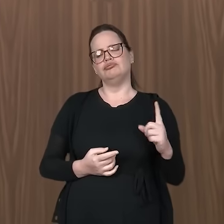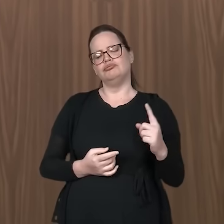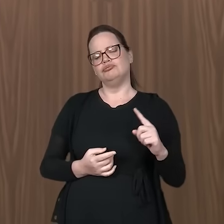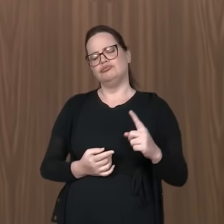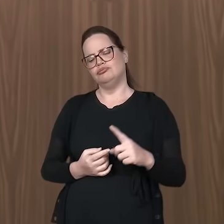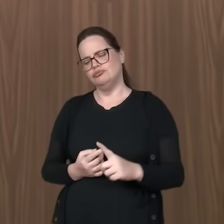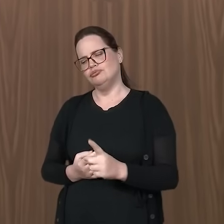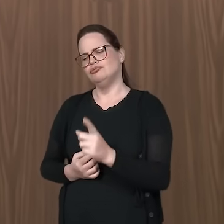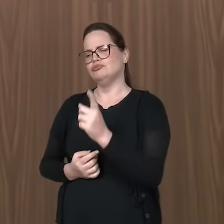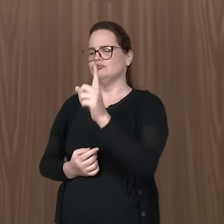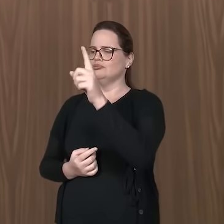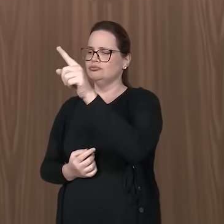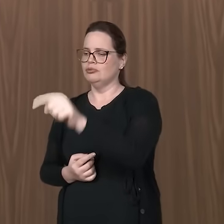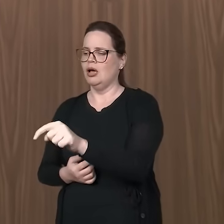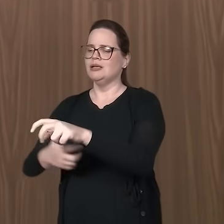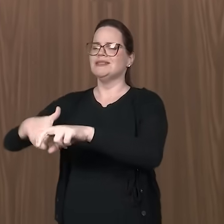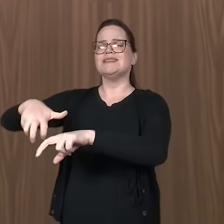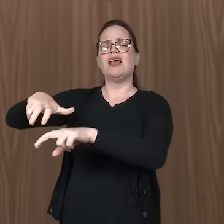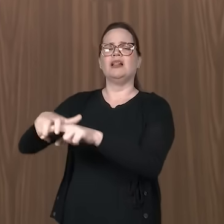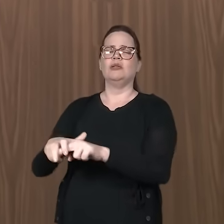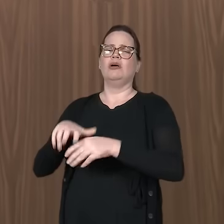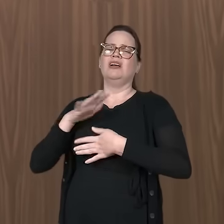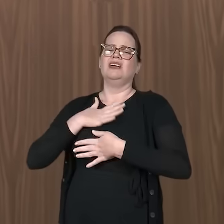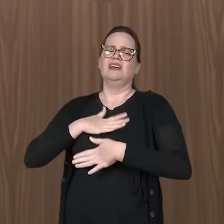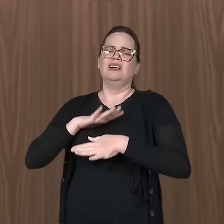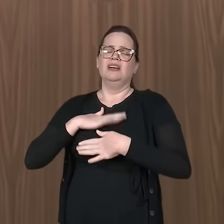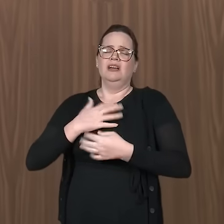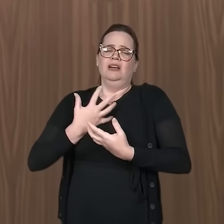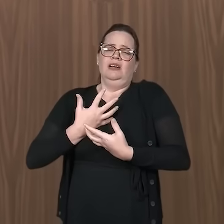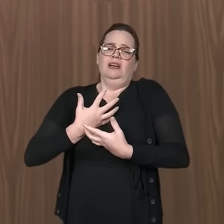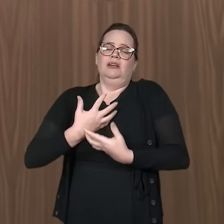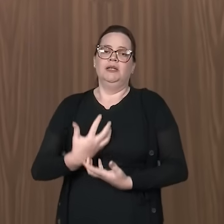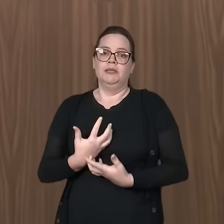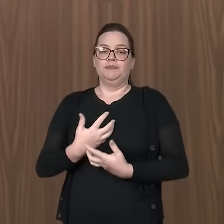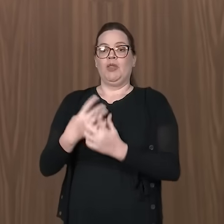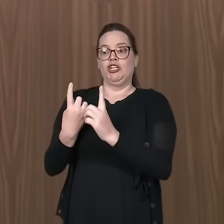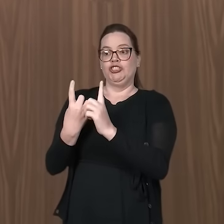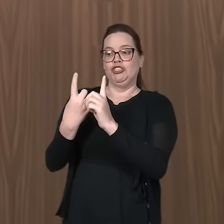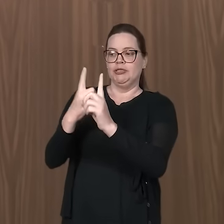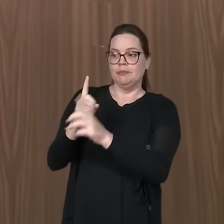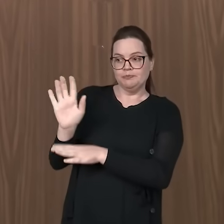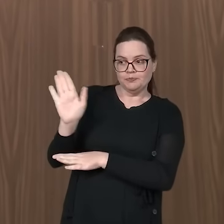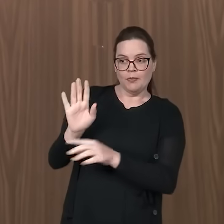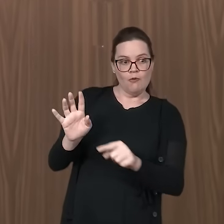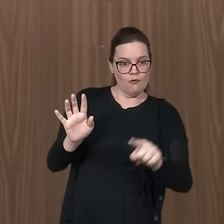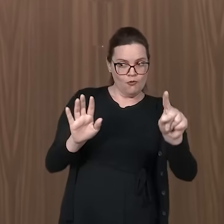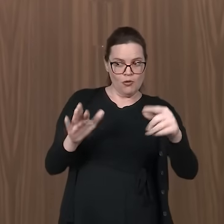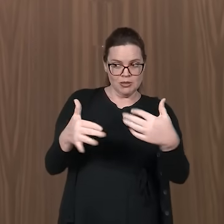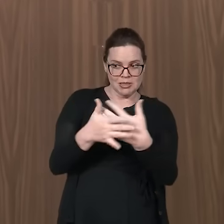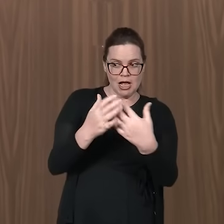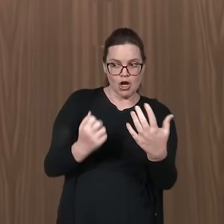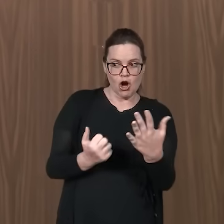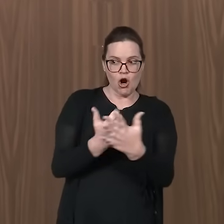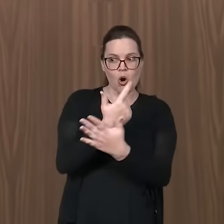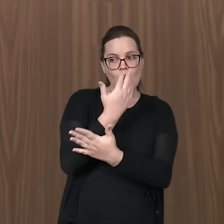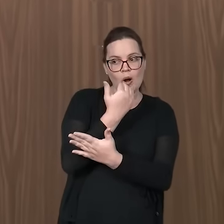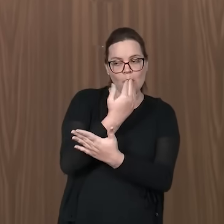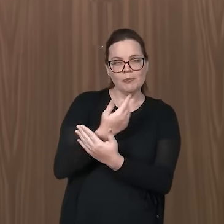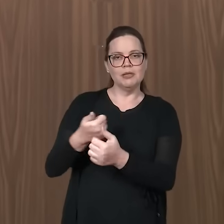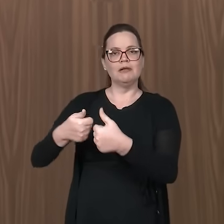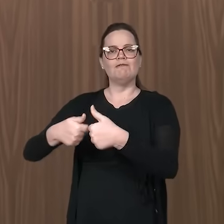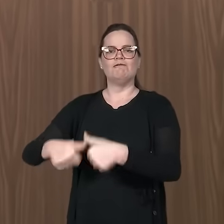Jesus junto ao poço e foram à cidade comprar alimento. Aqui nós vemos alguns detalhes que